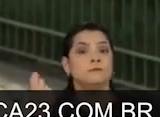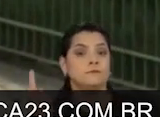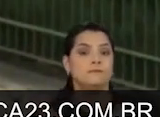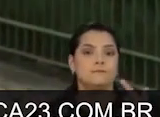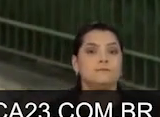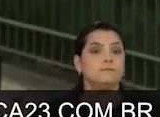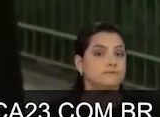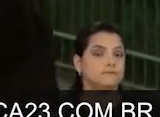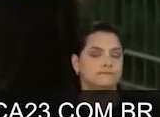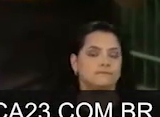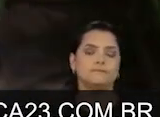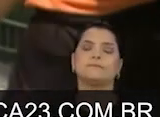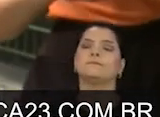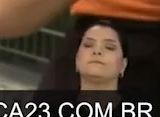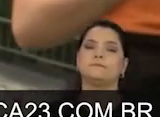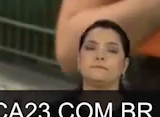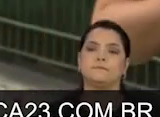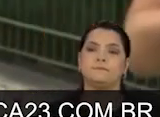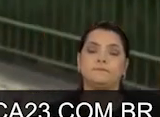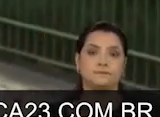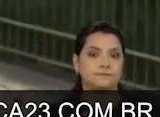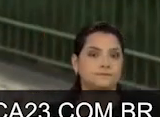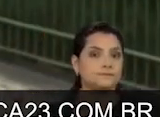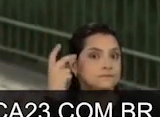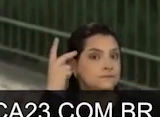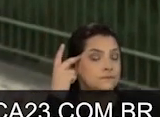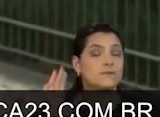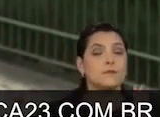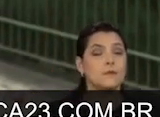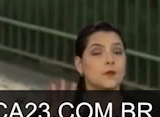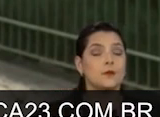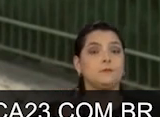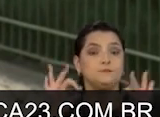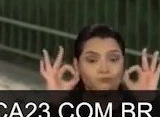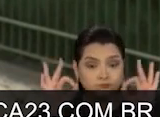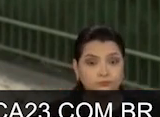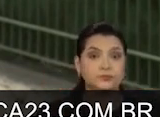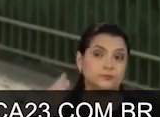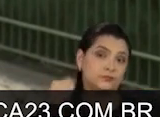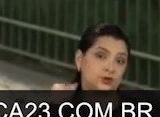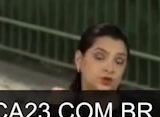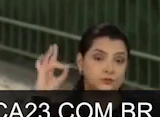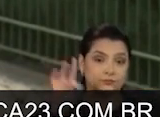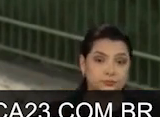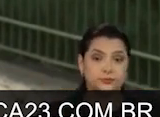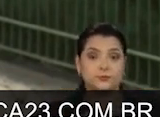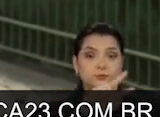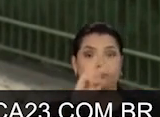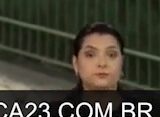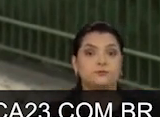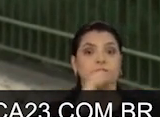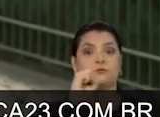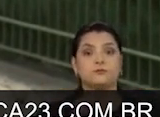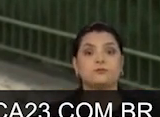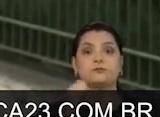a de agora no Estado de São Paulo o total de casos confirmados até agora é de